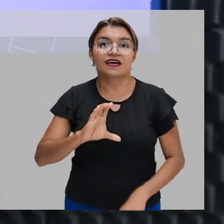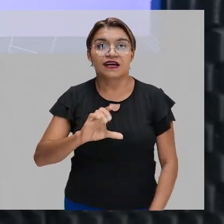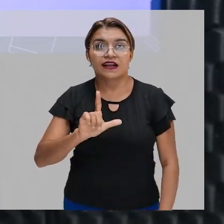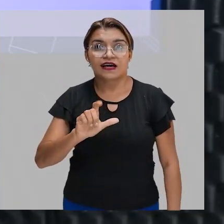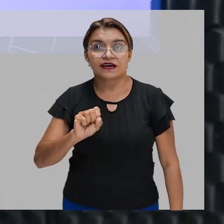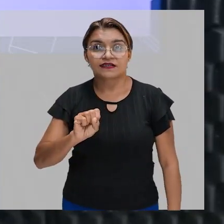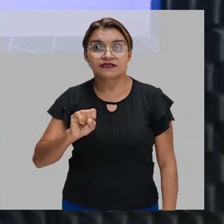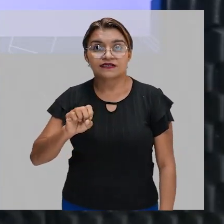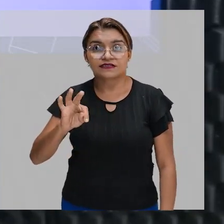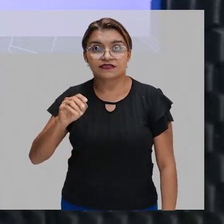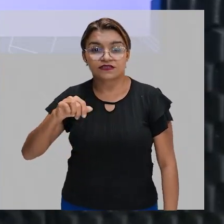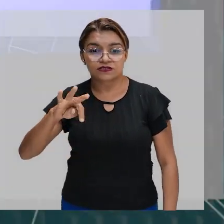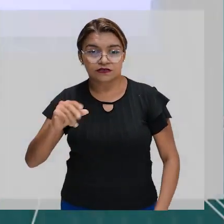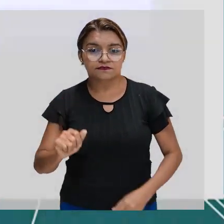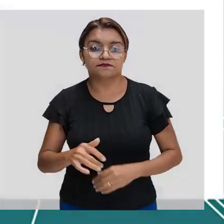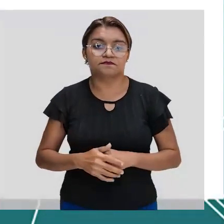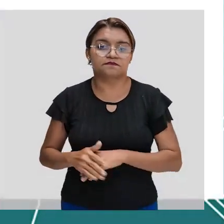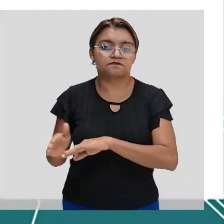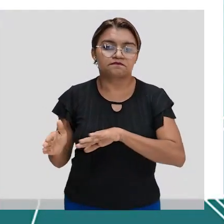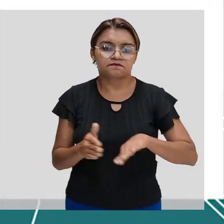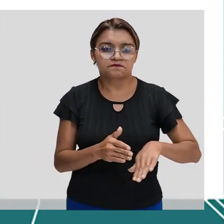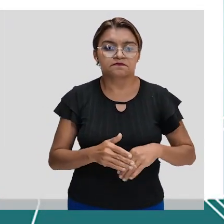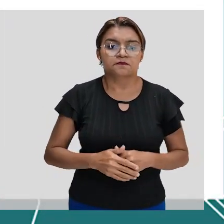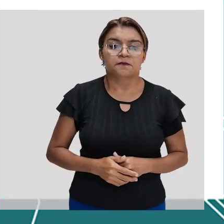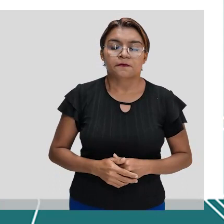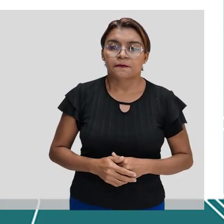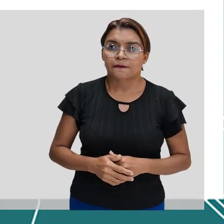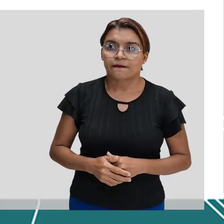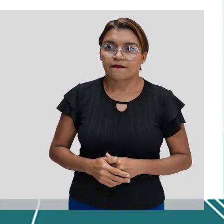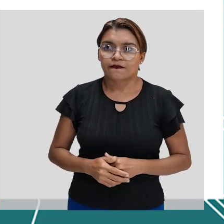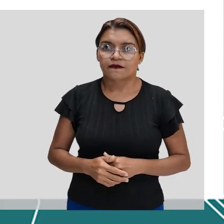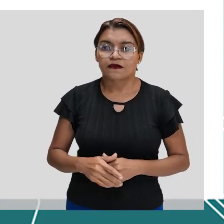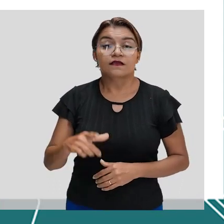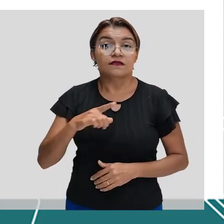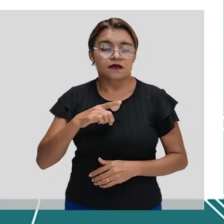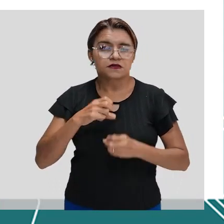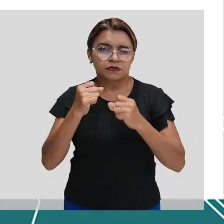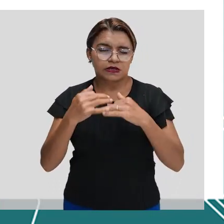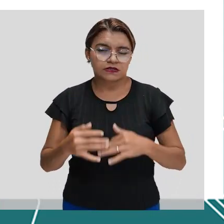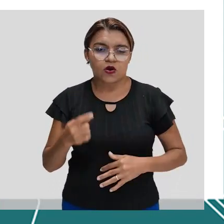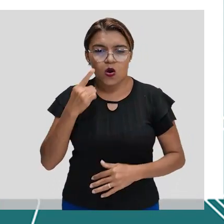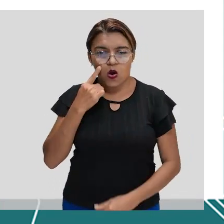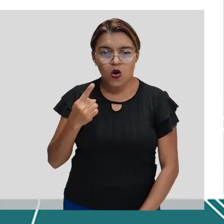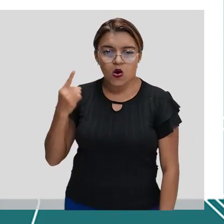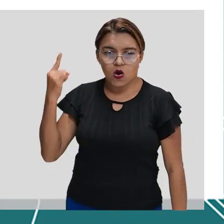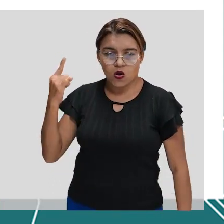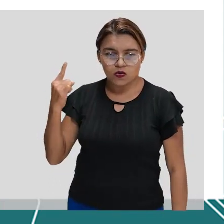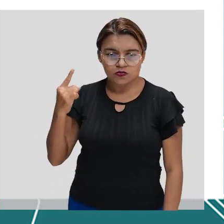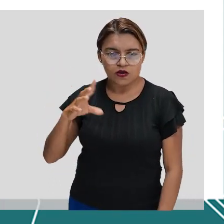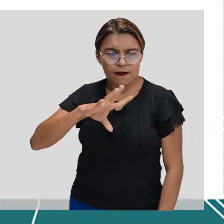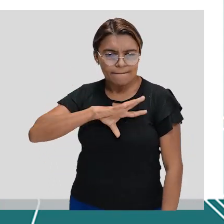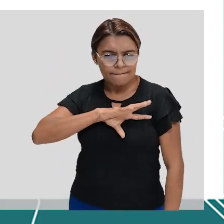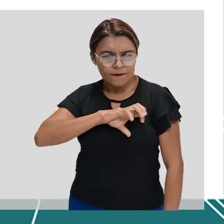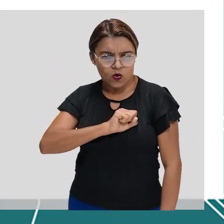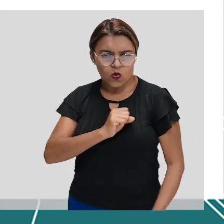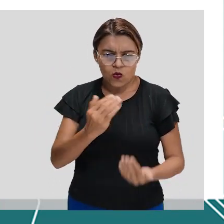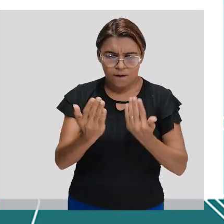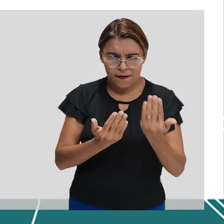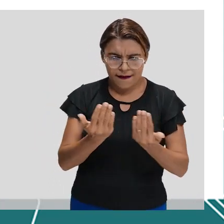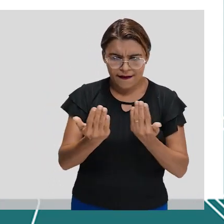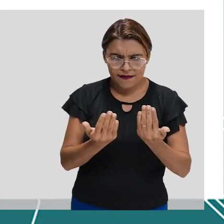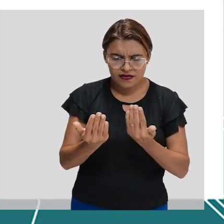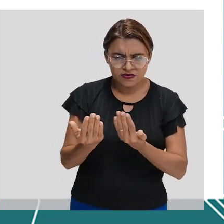para comparar vamos para a próxima questão aliás eu trouxe aqui a explicação este inferno de amar como eu amo